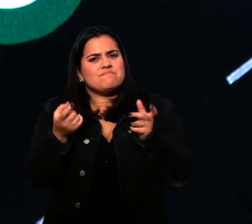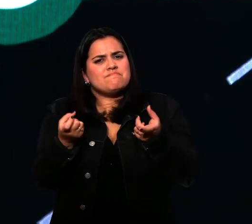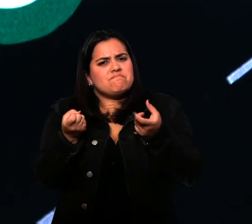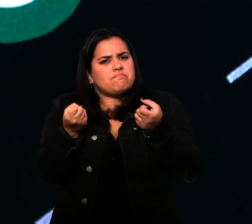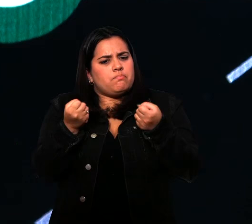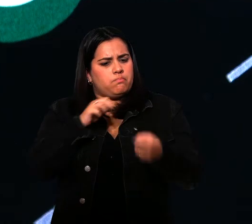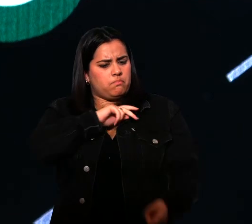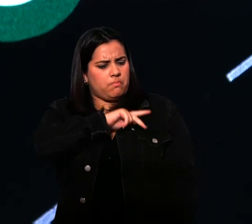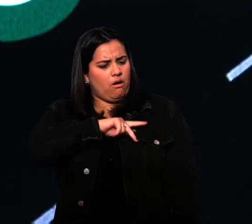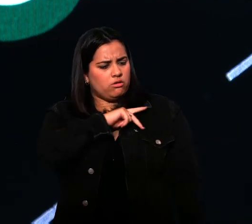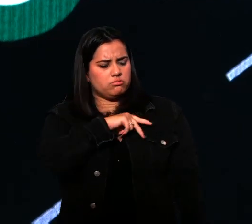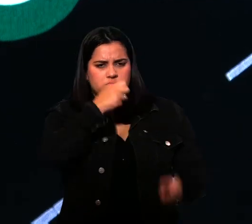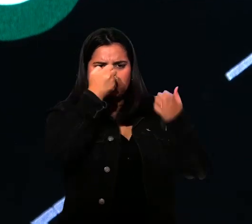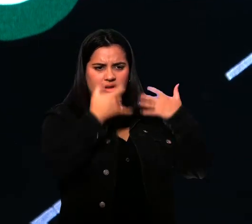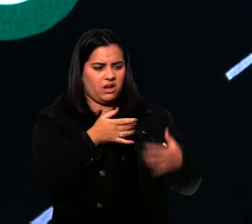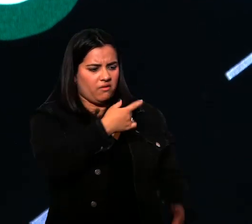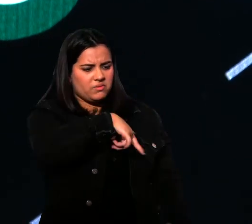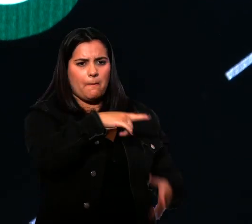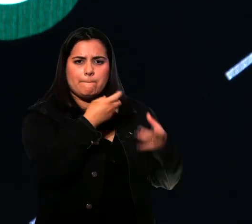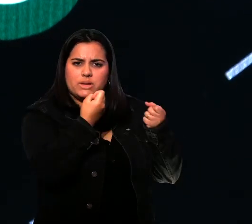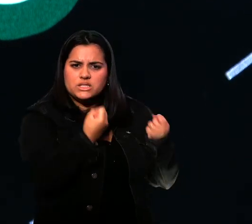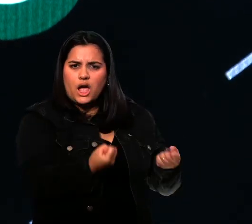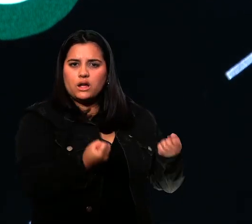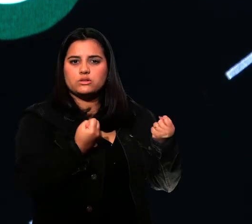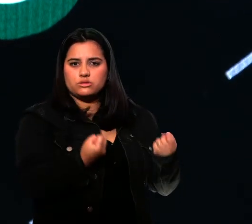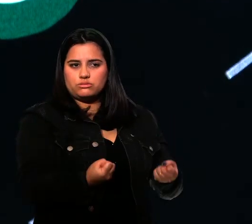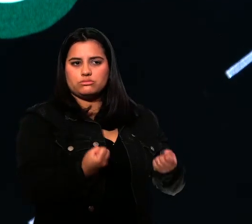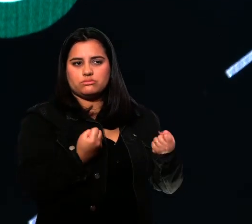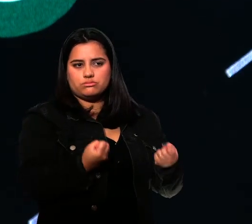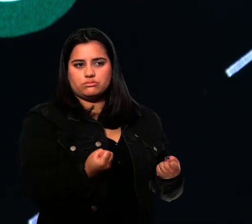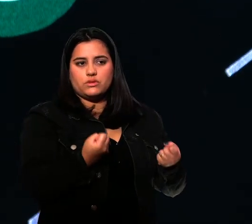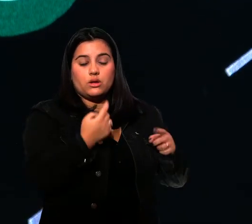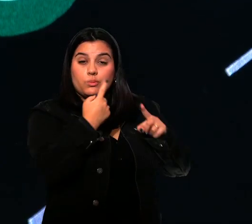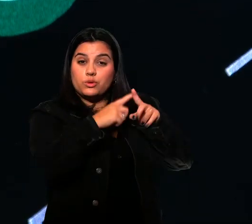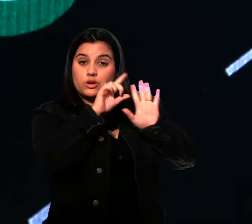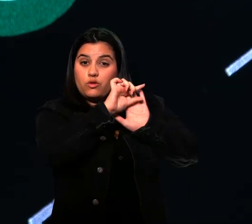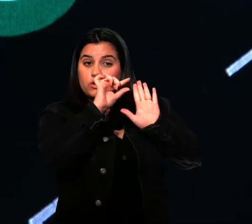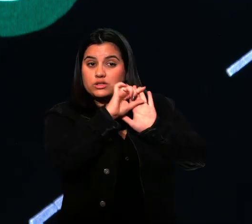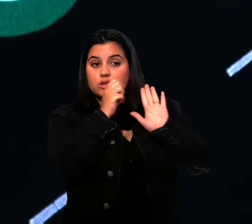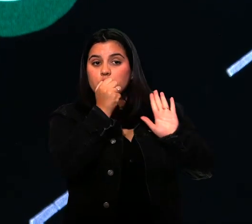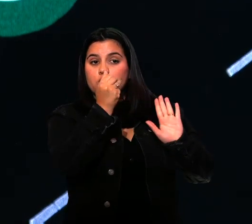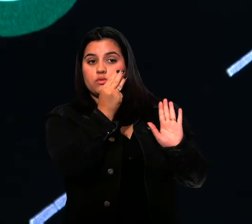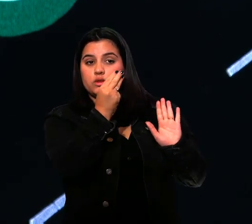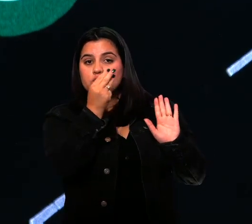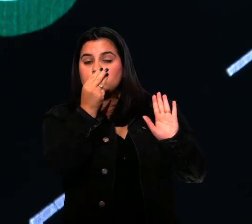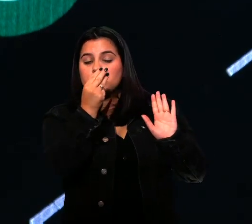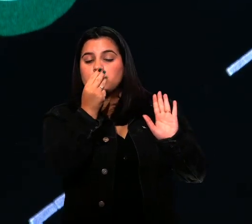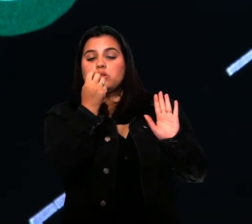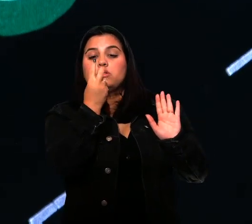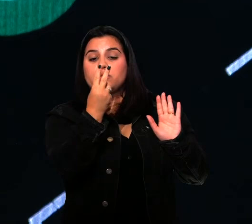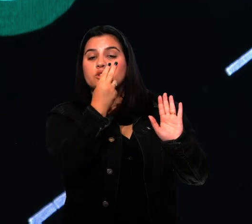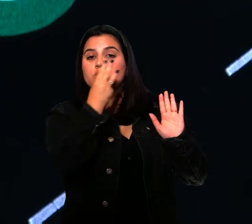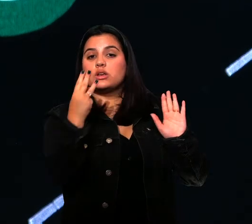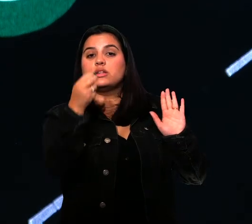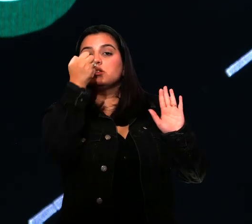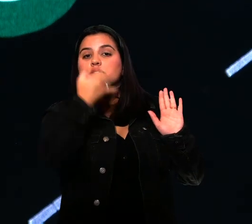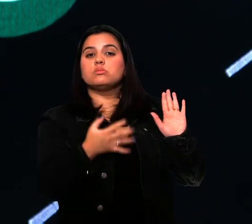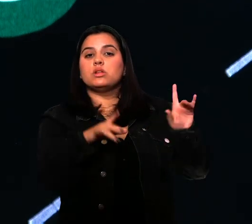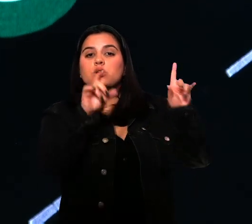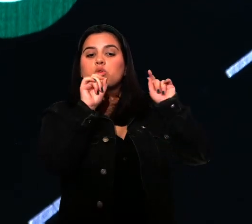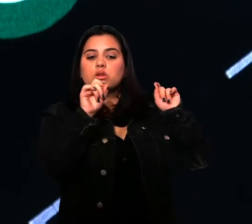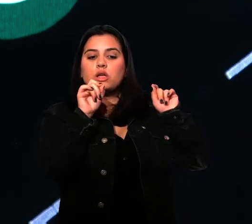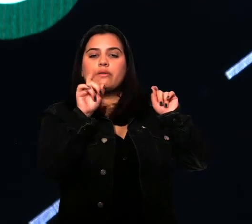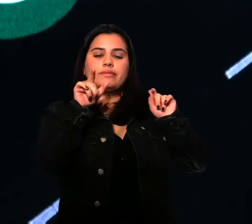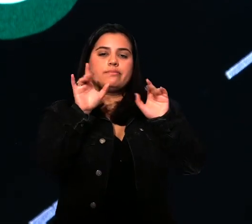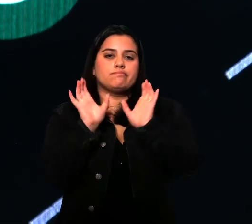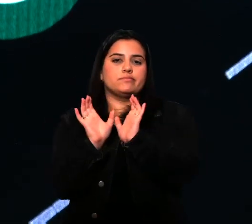Paulo para esta igreja, até mesmo porque o versículo 23, logo após, começa a falar sobre a prática da ceia do